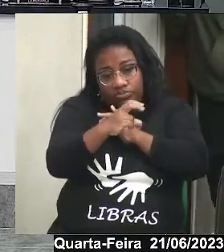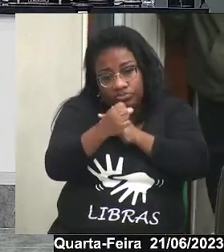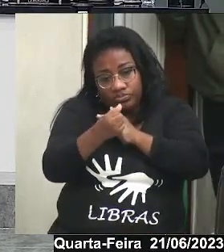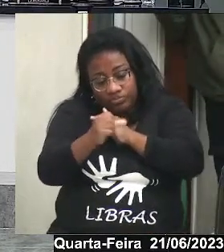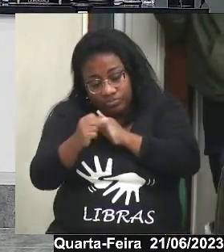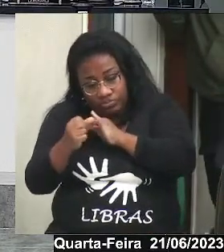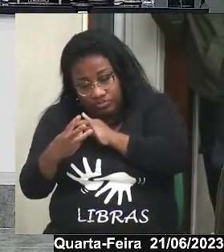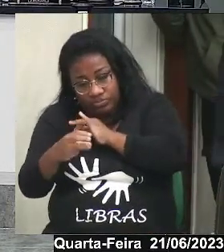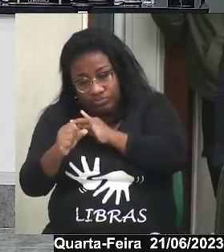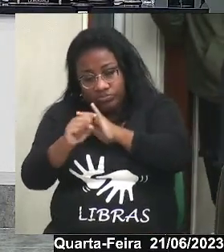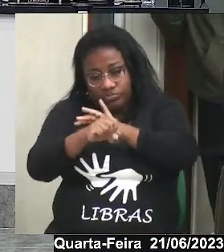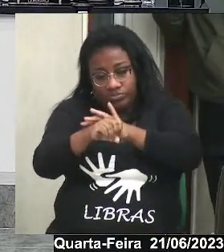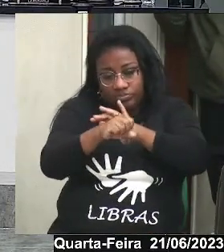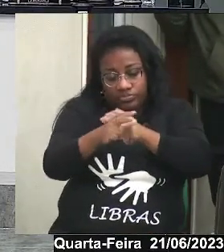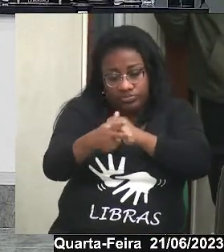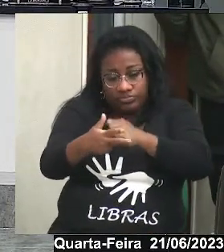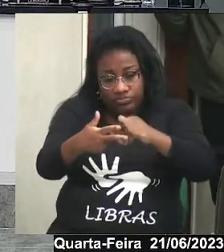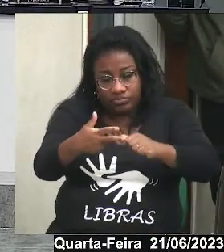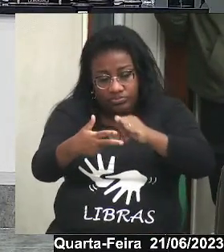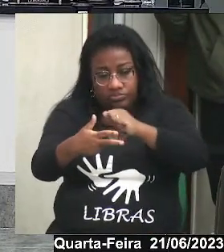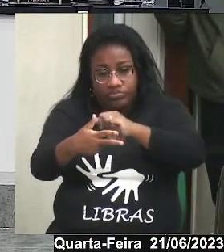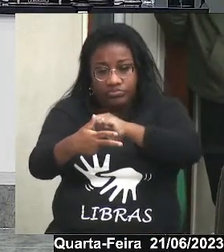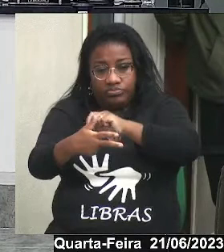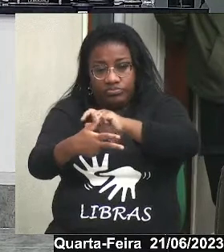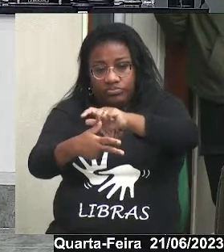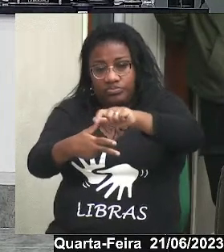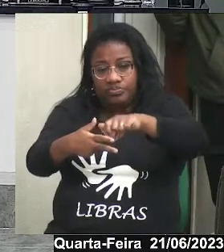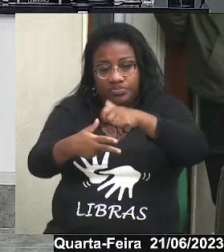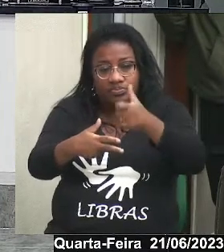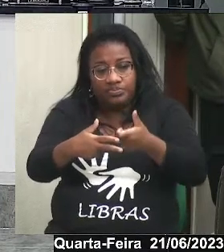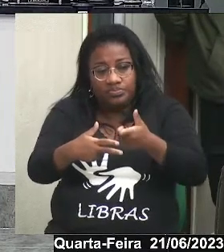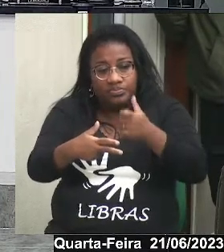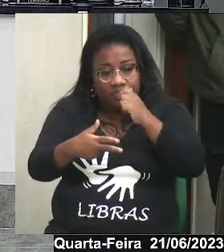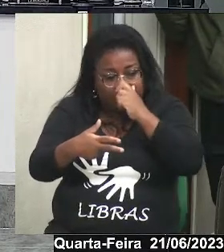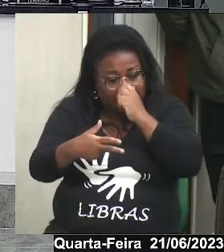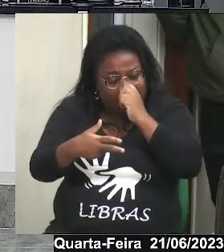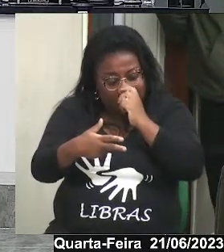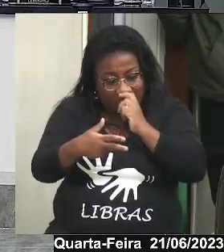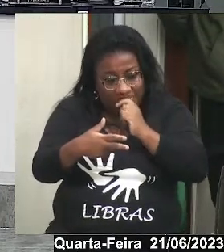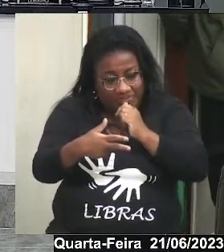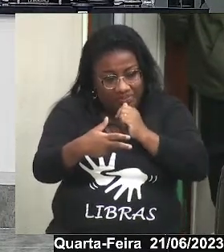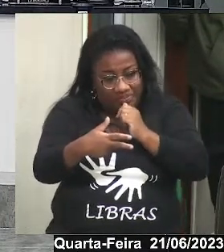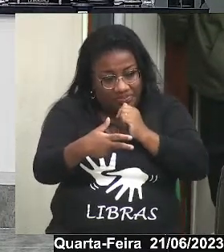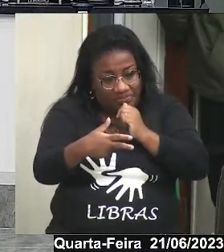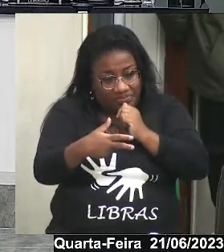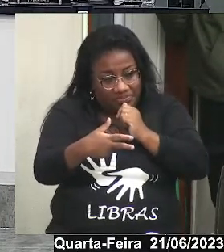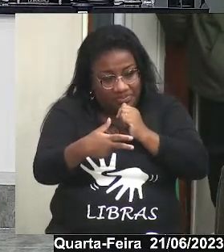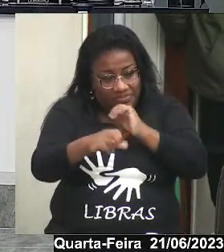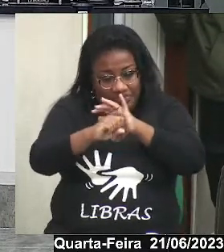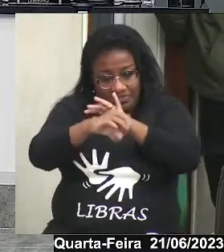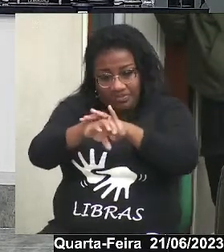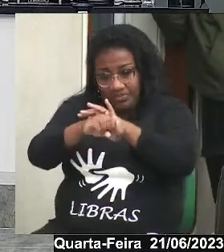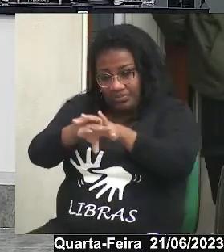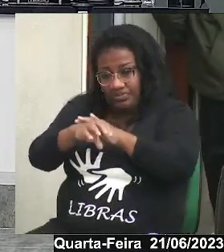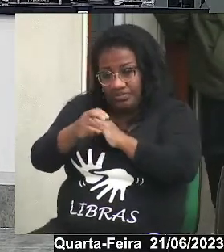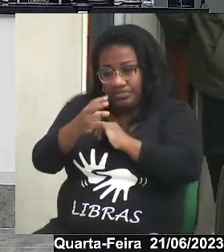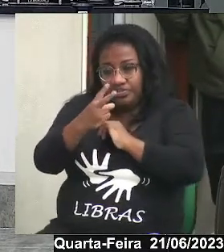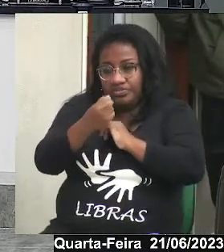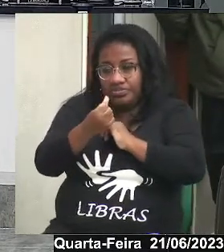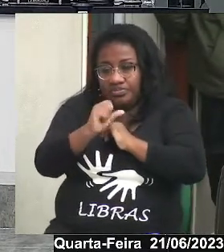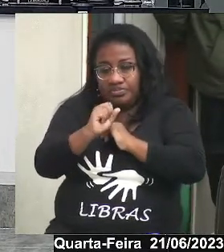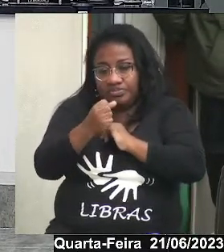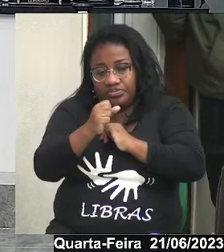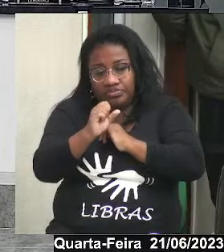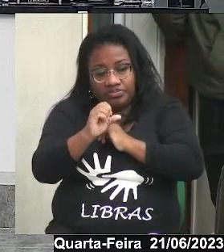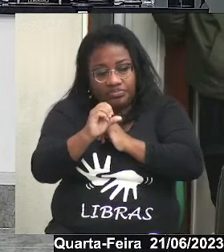284/2003. Indica o chefe do Poder Executivo Municipal, recapeamento da rua Viena, situado no Jardim Casa Branca. Indicação de